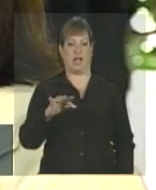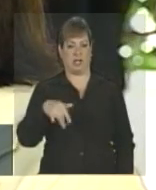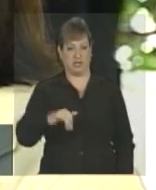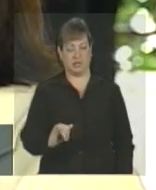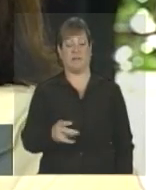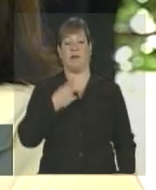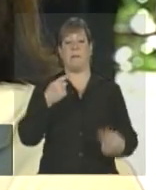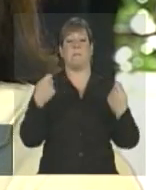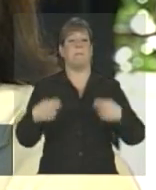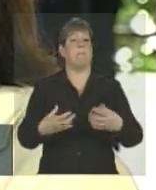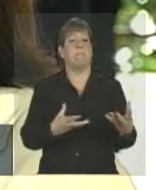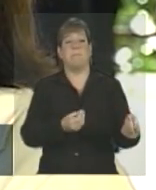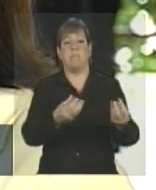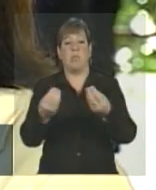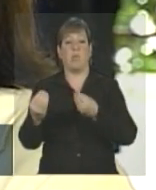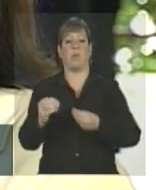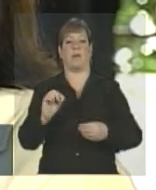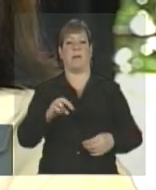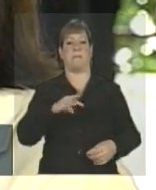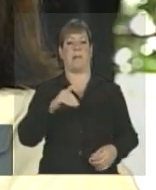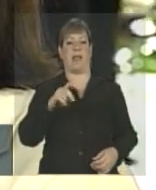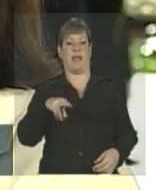muitas Milenas. Isso